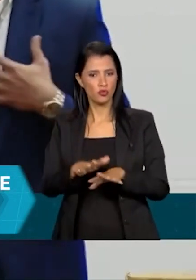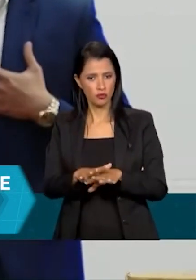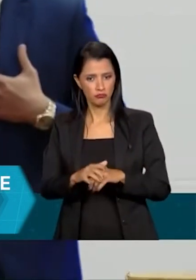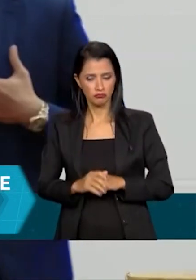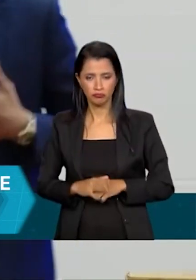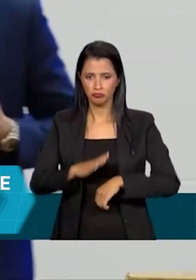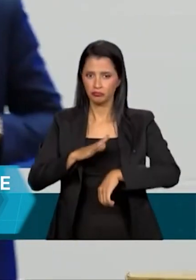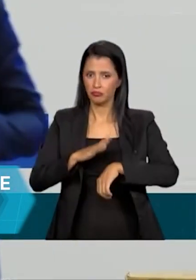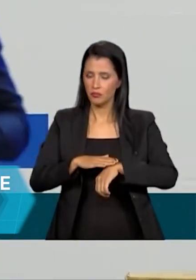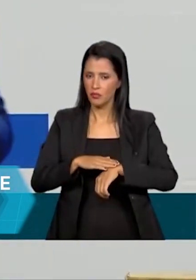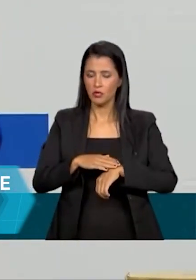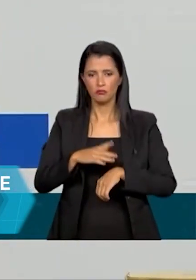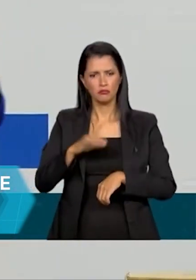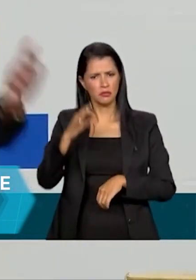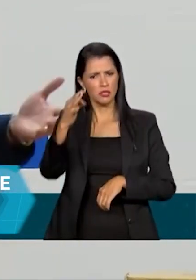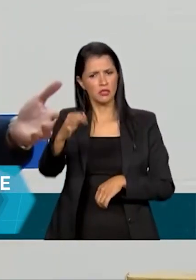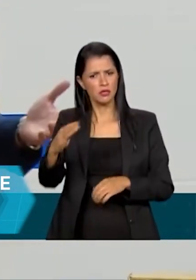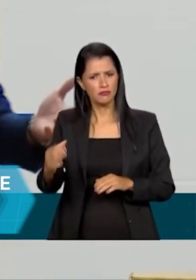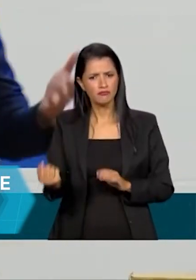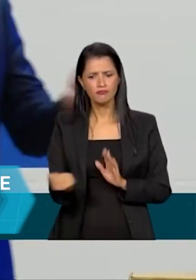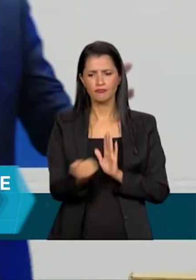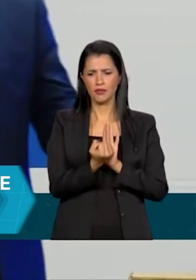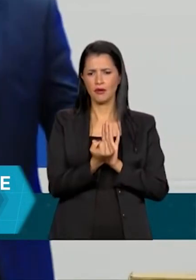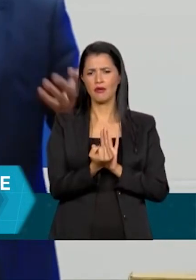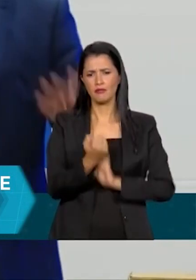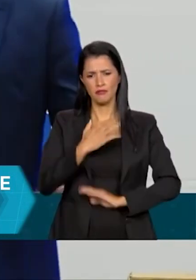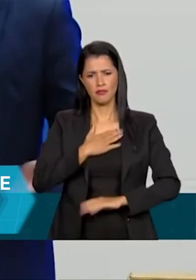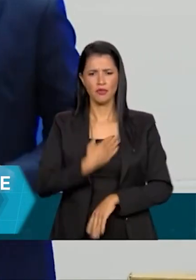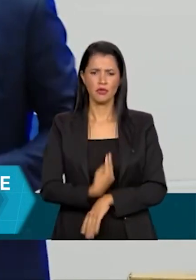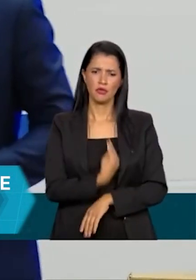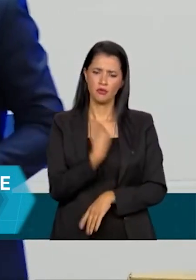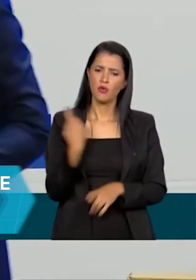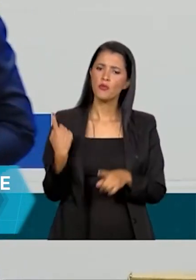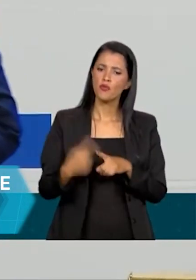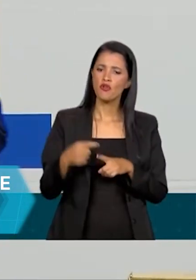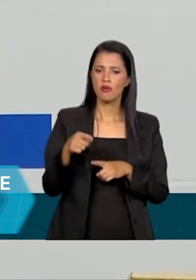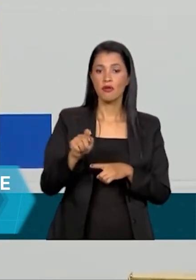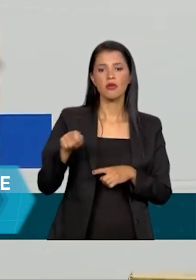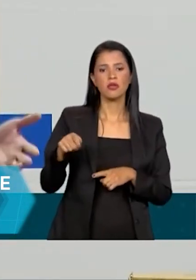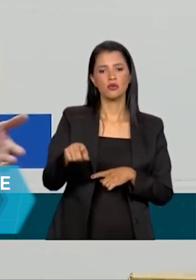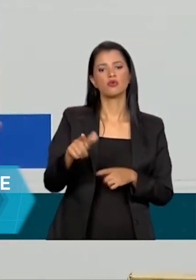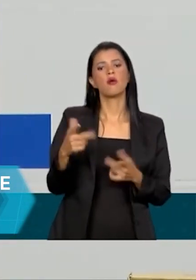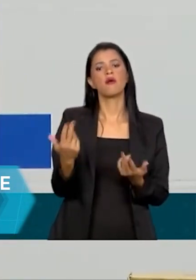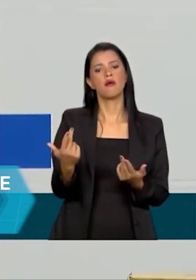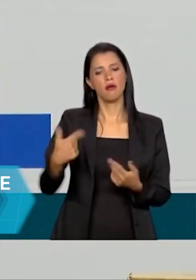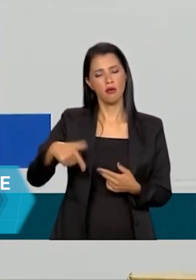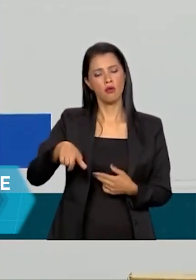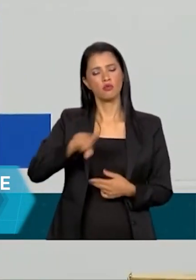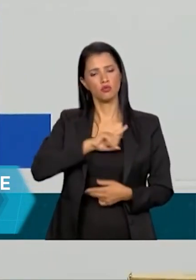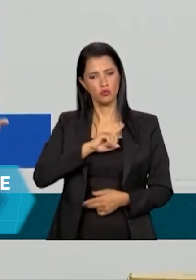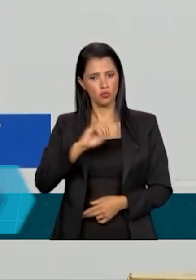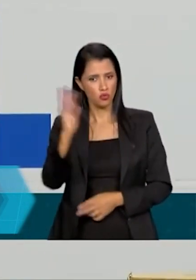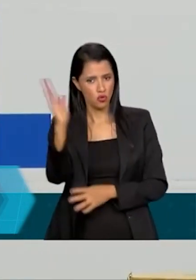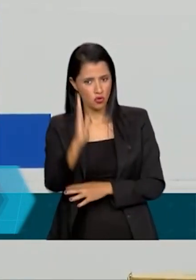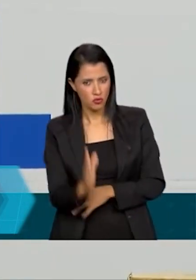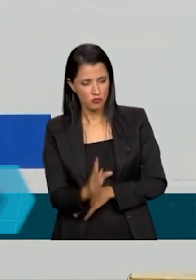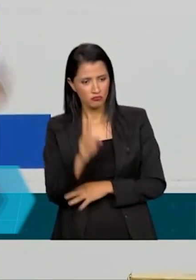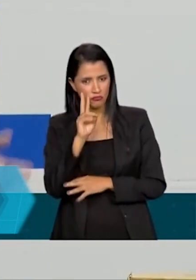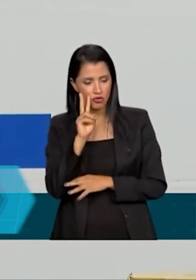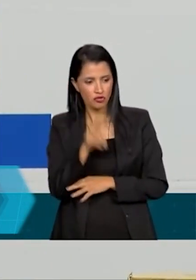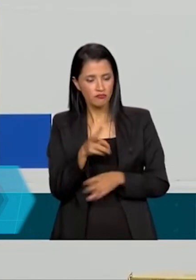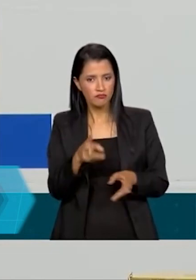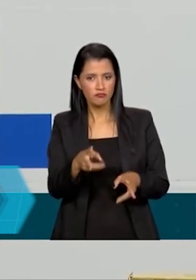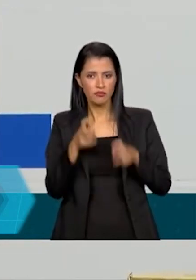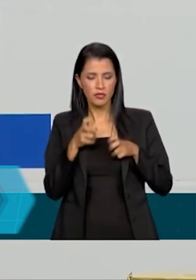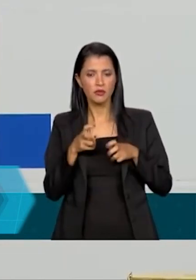inicia, ao lado do presidente Lula. Esse é o nosso Brasil. Esse é o Brasil que a gente vê aqui, é o nosso Brasil, o